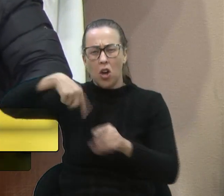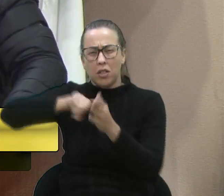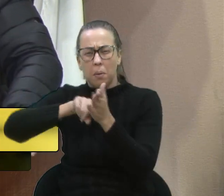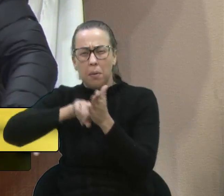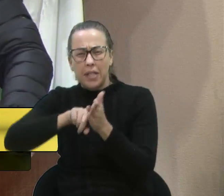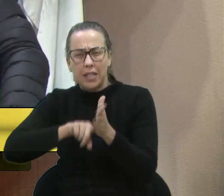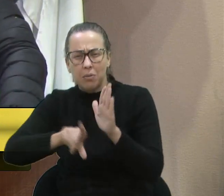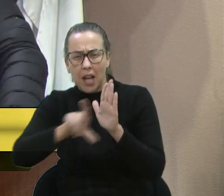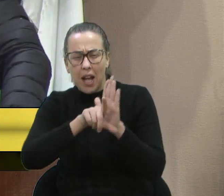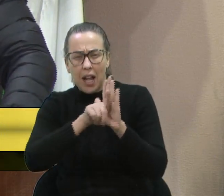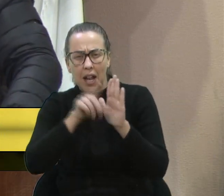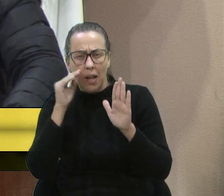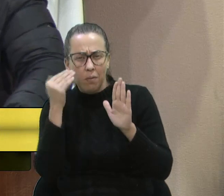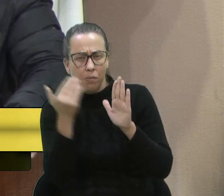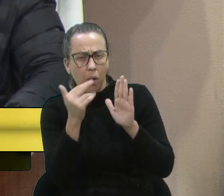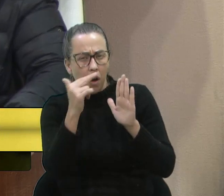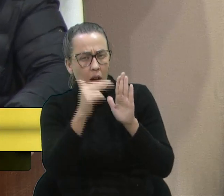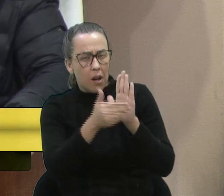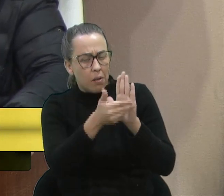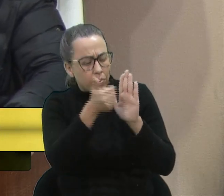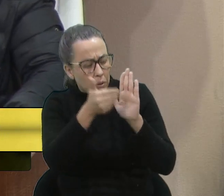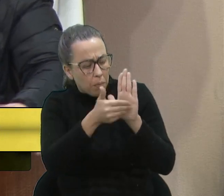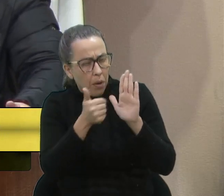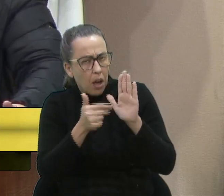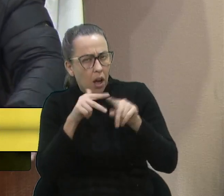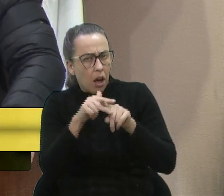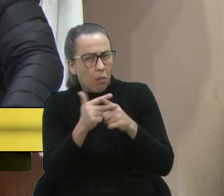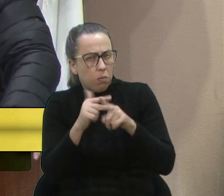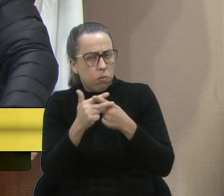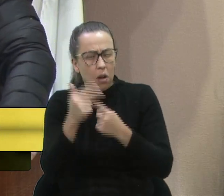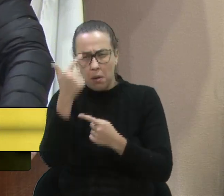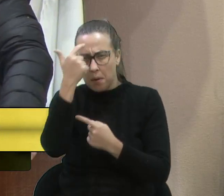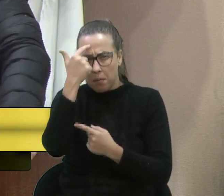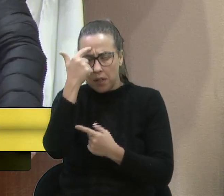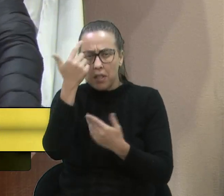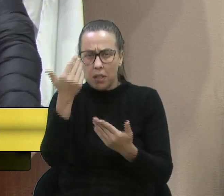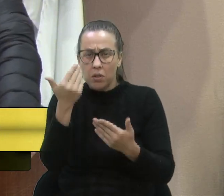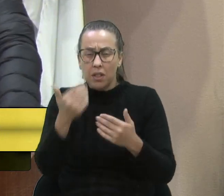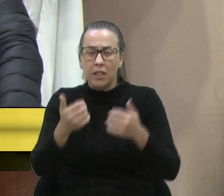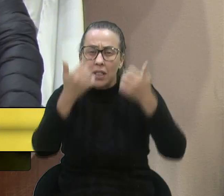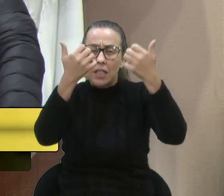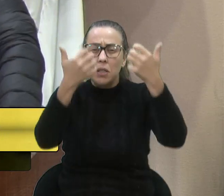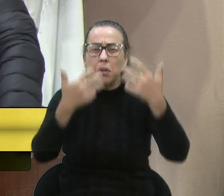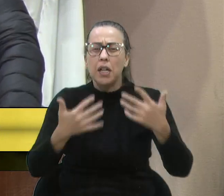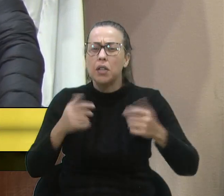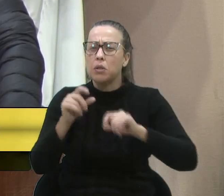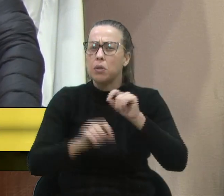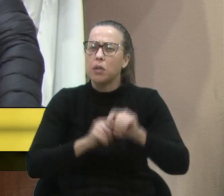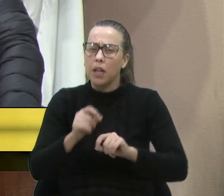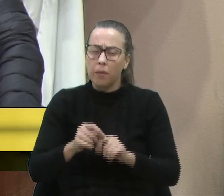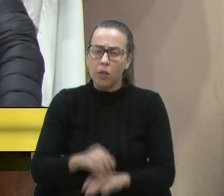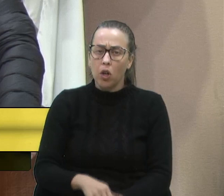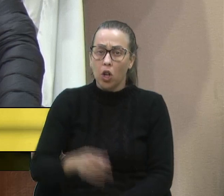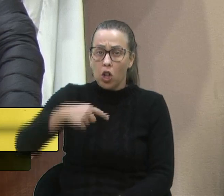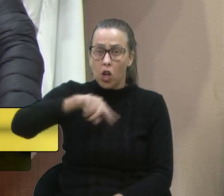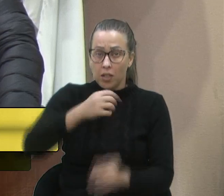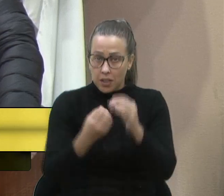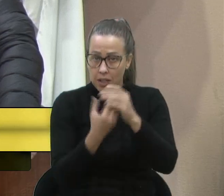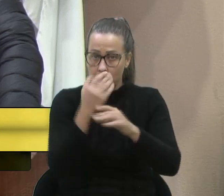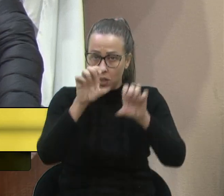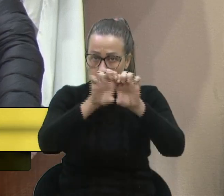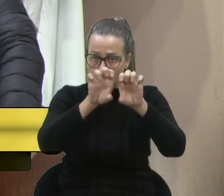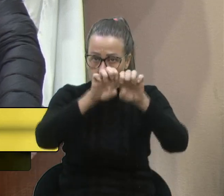legislações, vereador Cadori, e aqui quero lhe falar em primeira mão já. A gente estruturou um projeto de